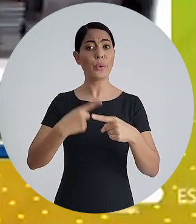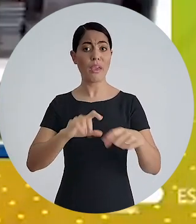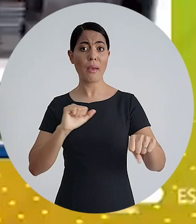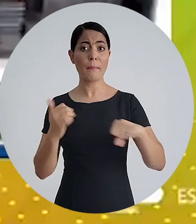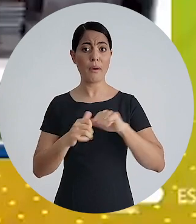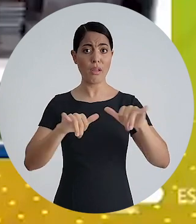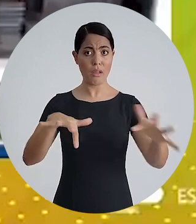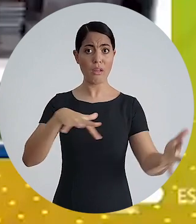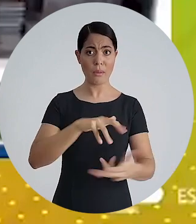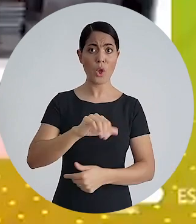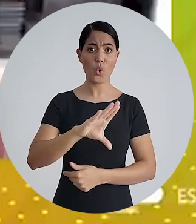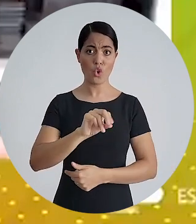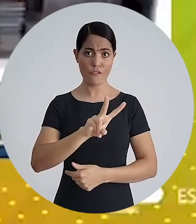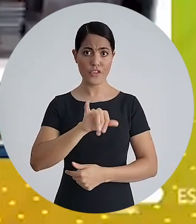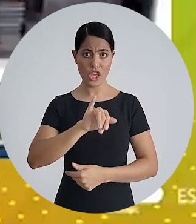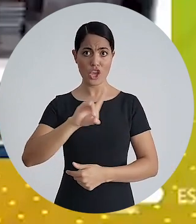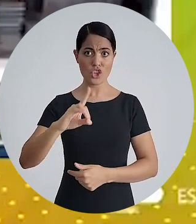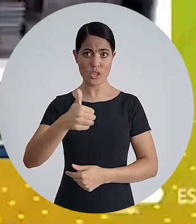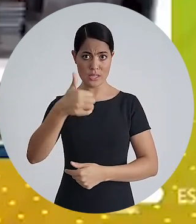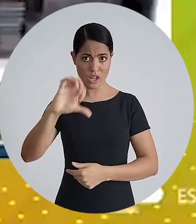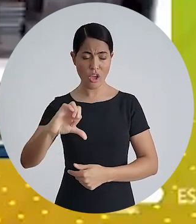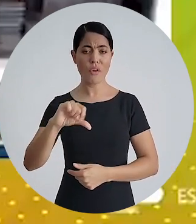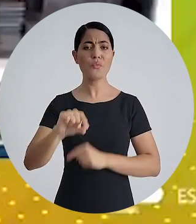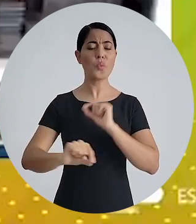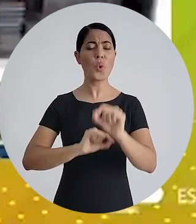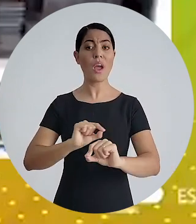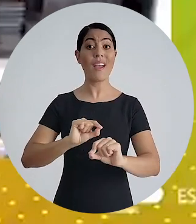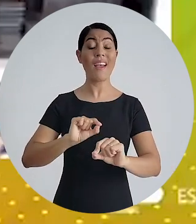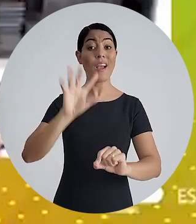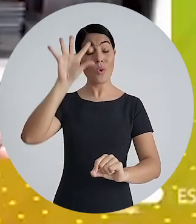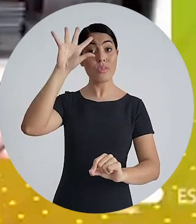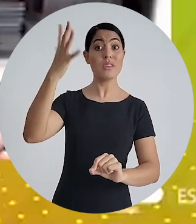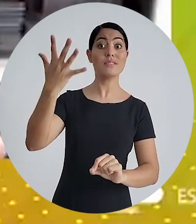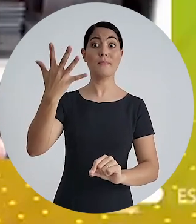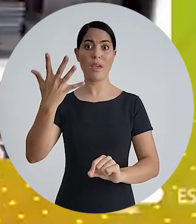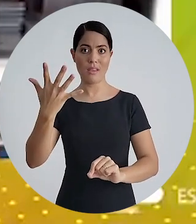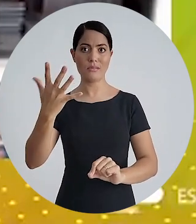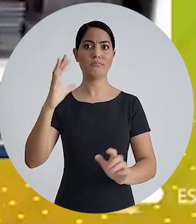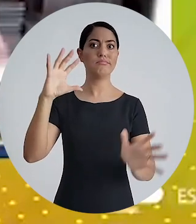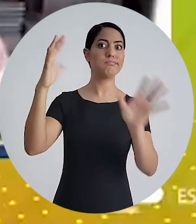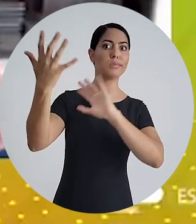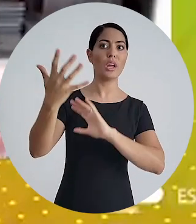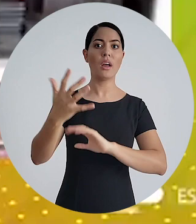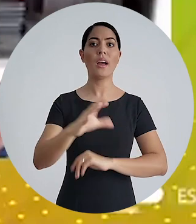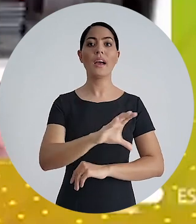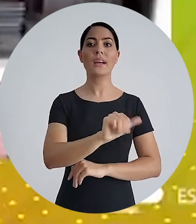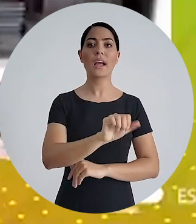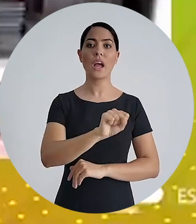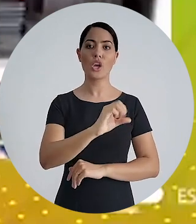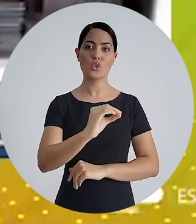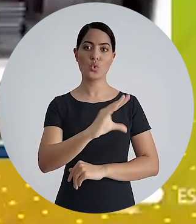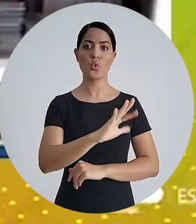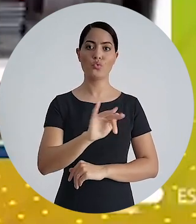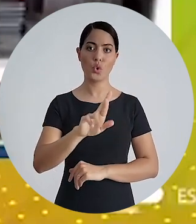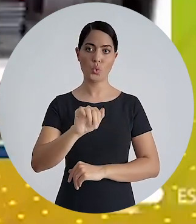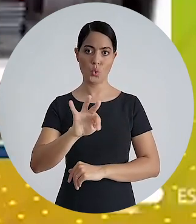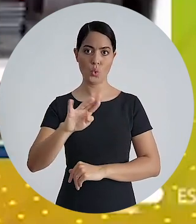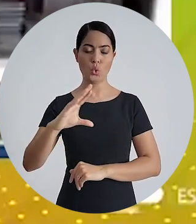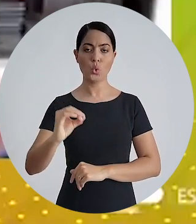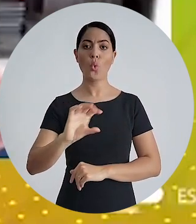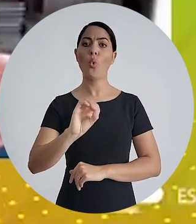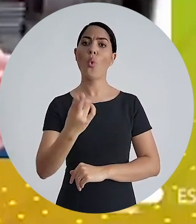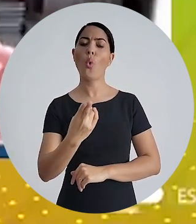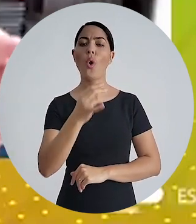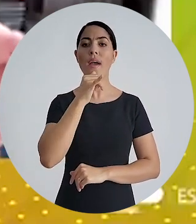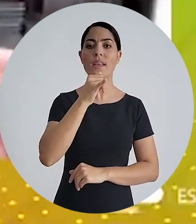processual. Ela se enquadra na categoria de caso fortuito ou força maior. E a previsão do caso fortuito e força maior